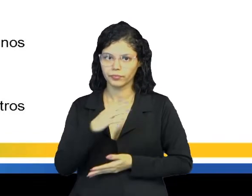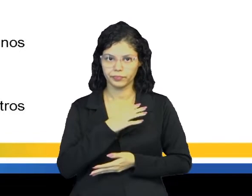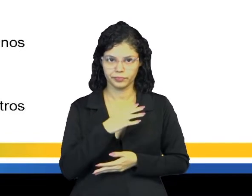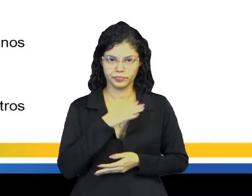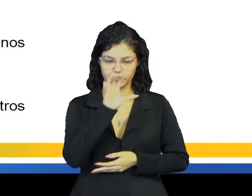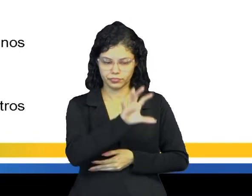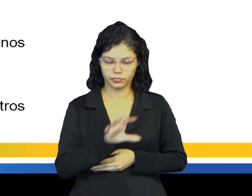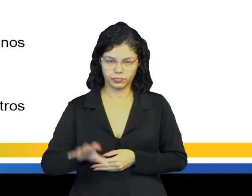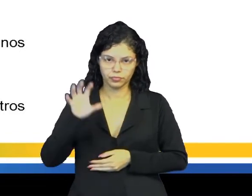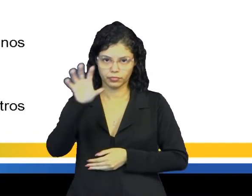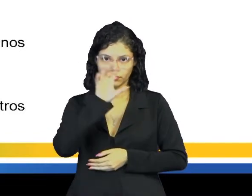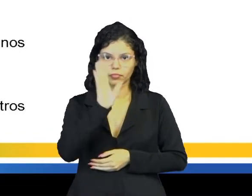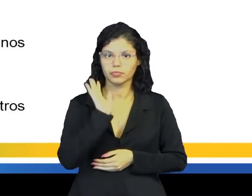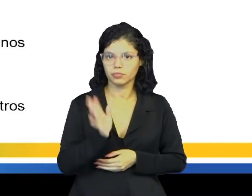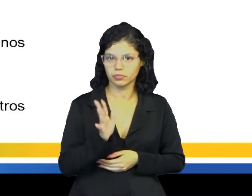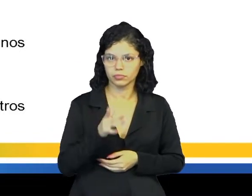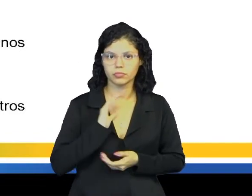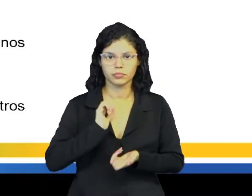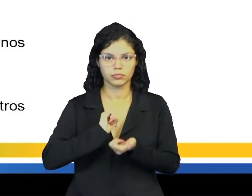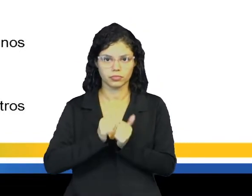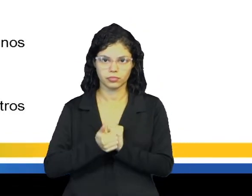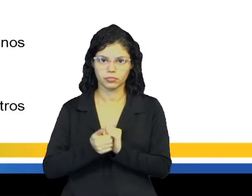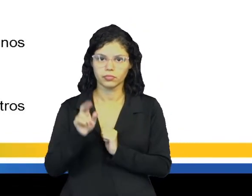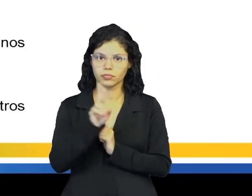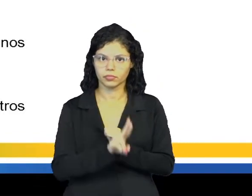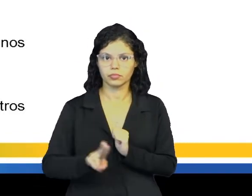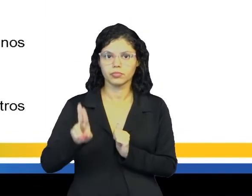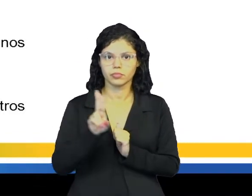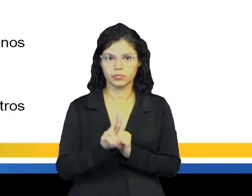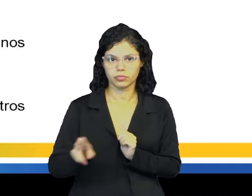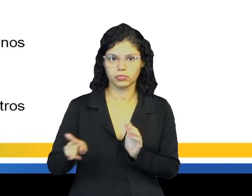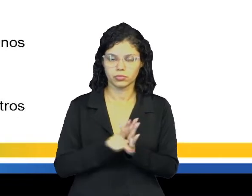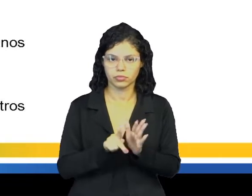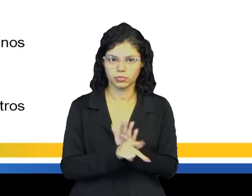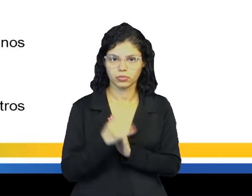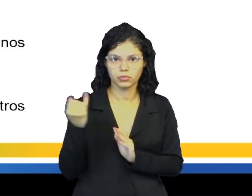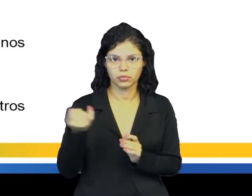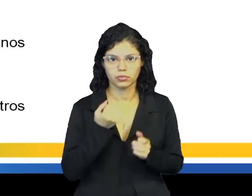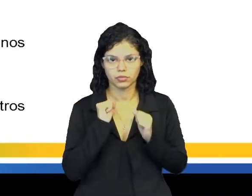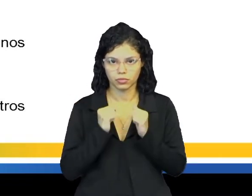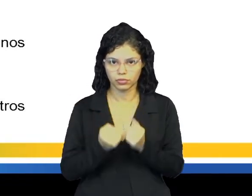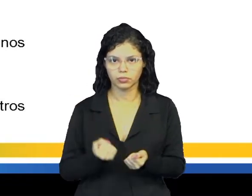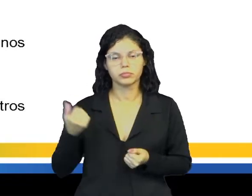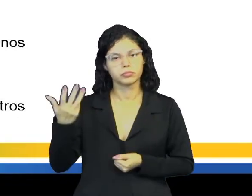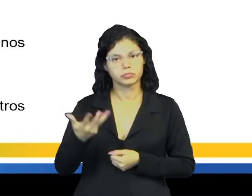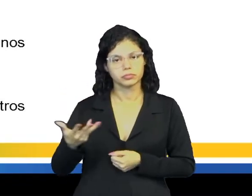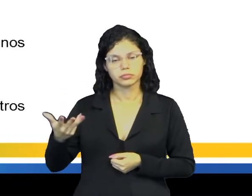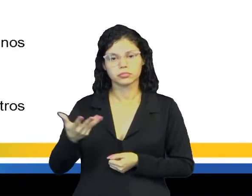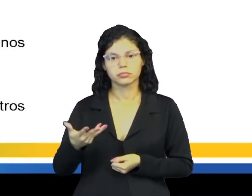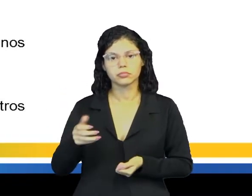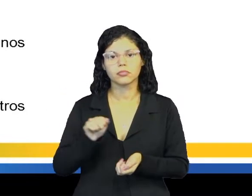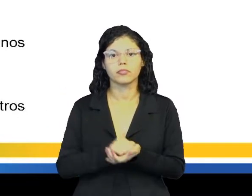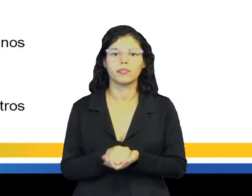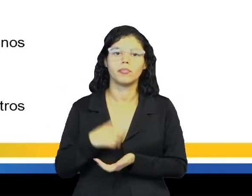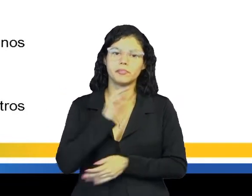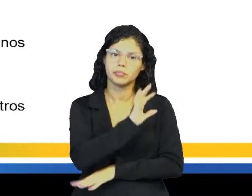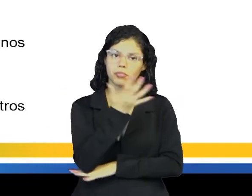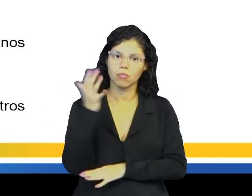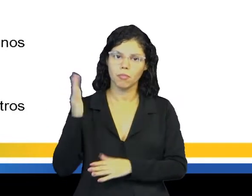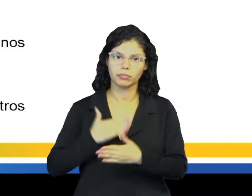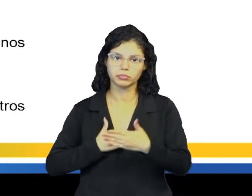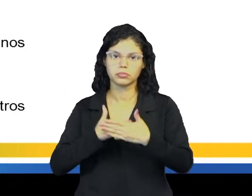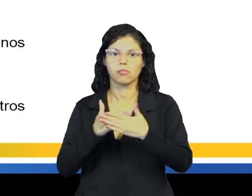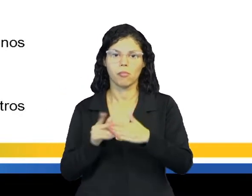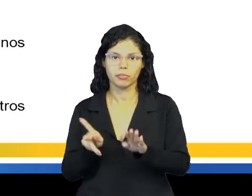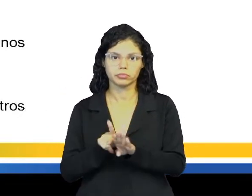e regiões já estão a adaptar-se utilizando soluções mais sustentáveis e baseadas na natureza para reduzir o impacto